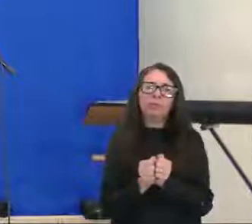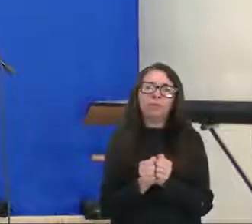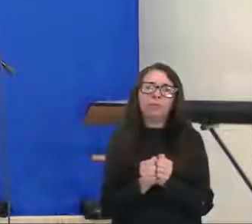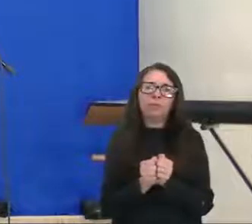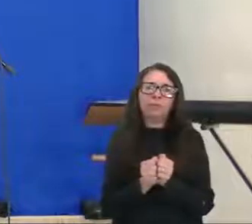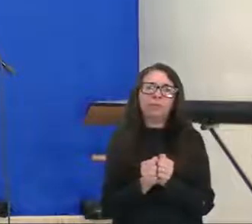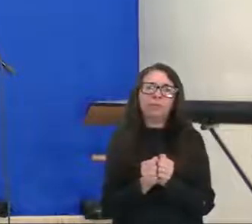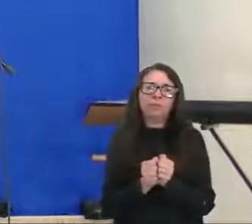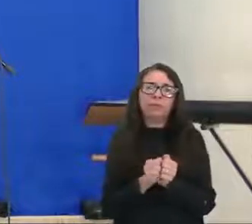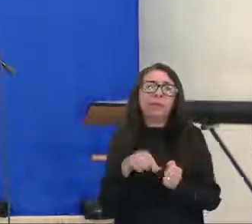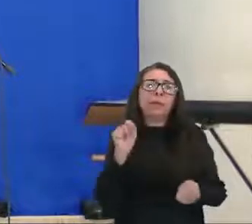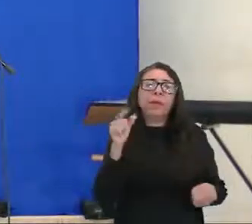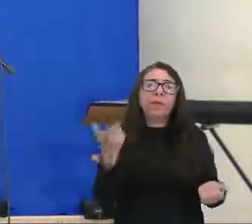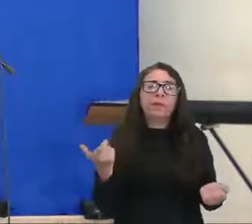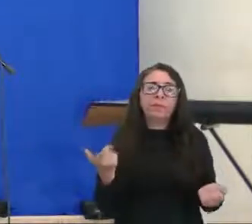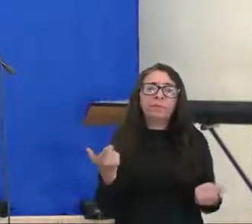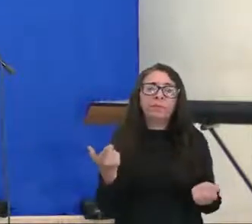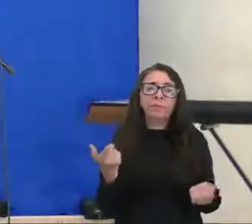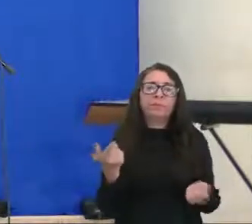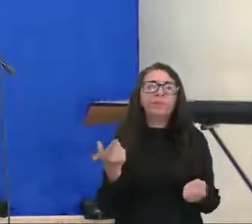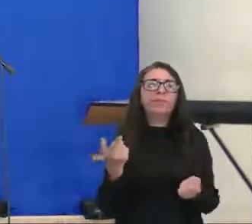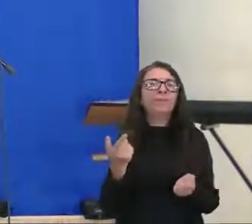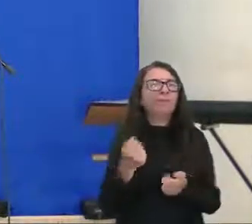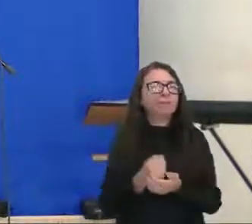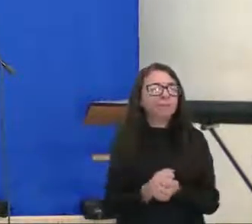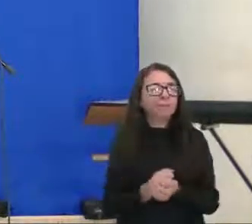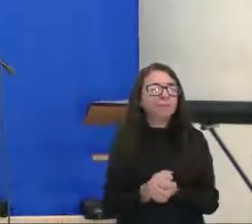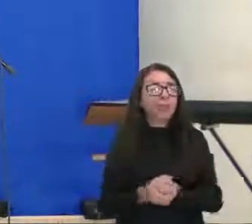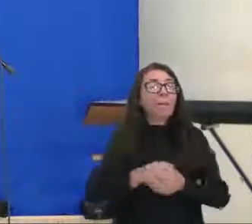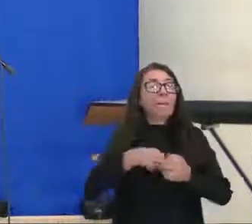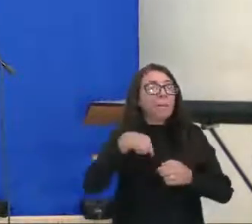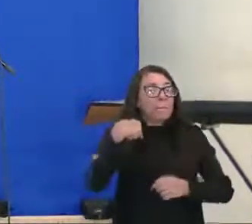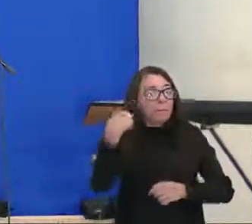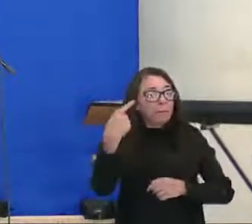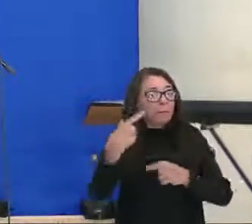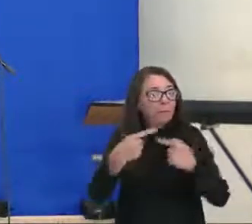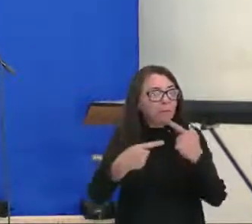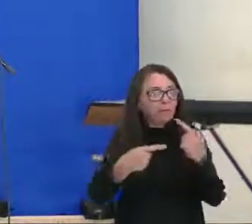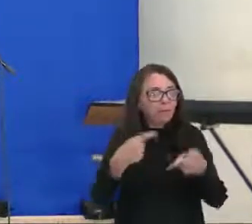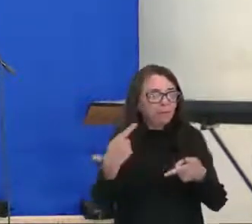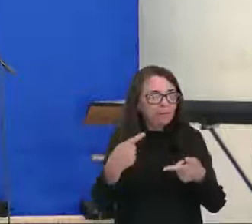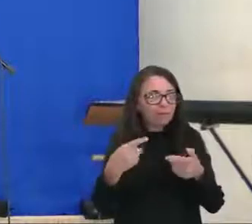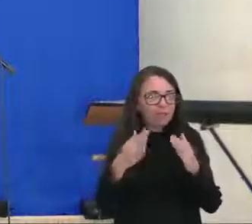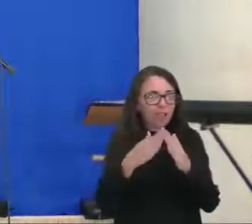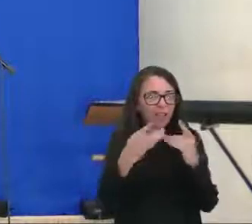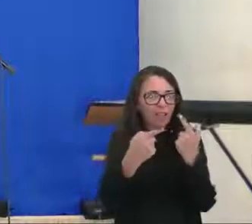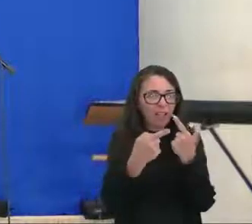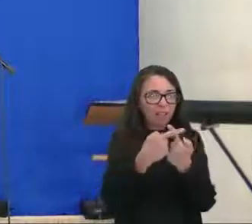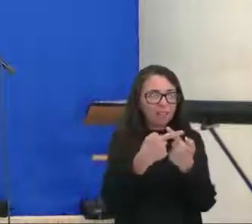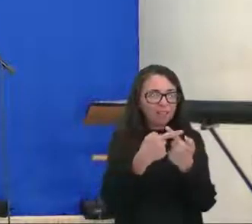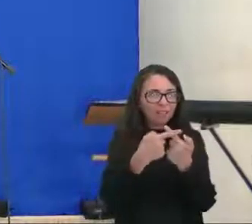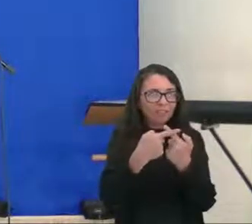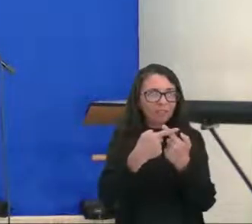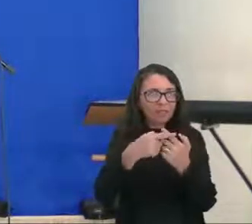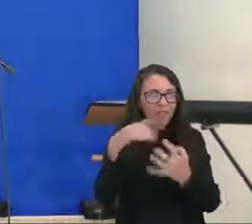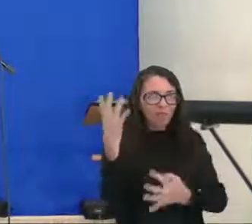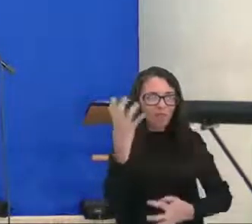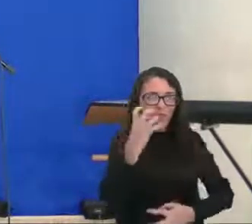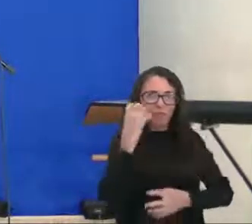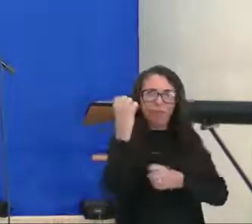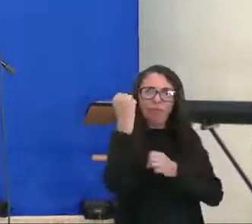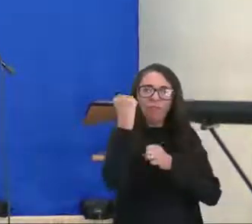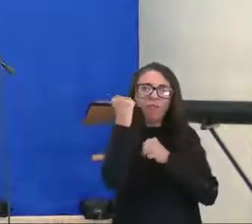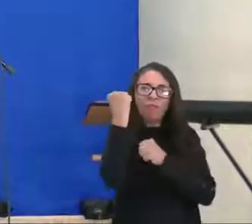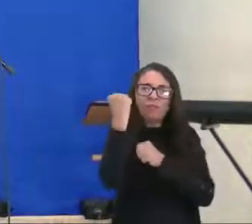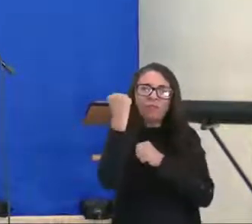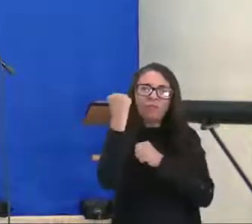isso com, tipo assim, o amanhã, espiritualmente falando, nessas orientações, melhor que hoje. Né, Dimitri? O amanhã melhor